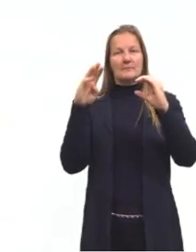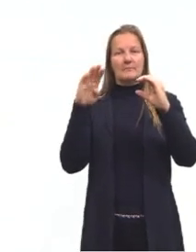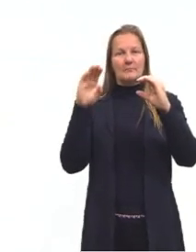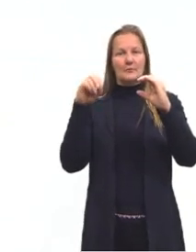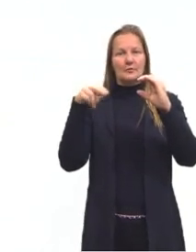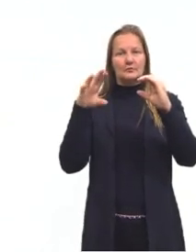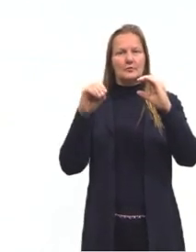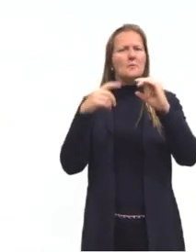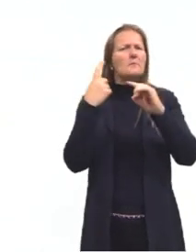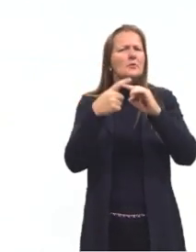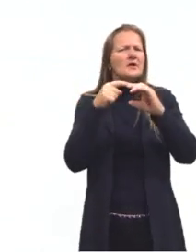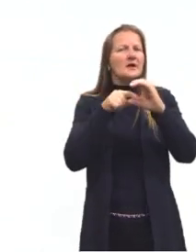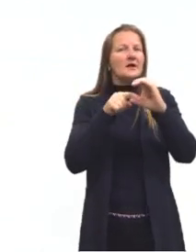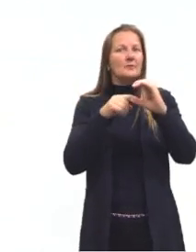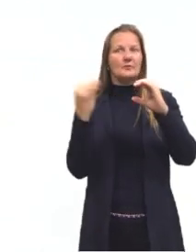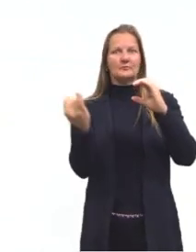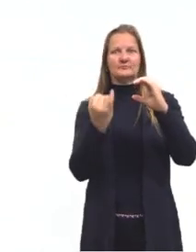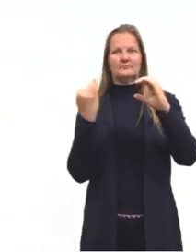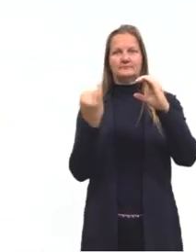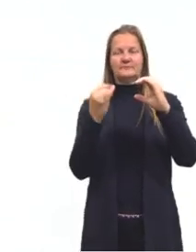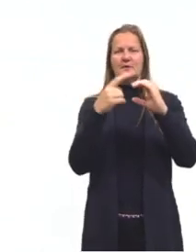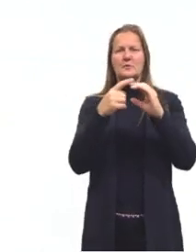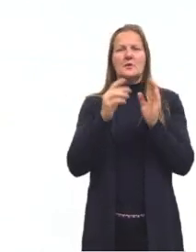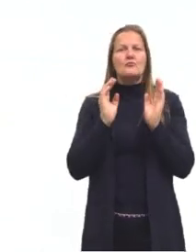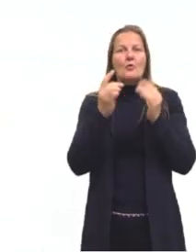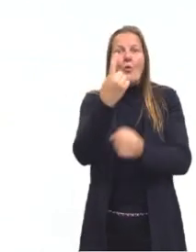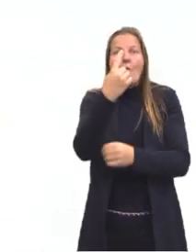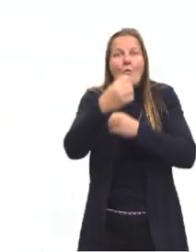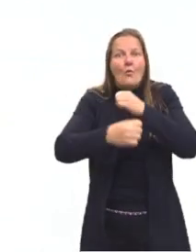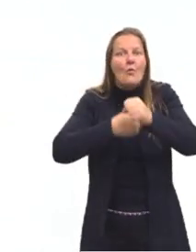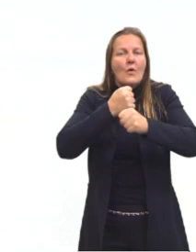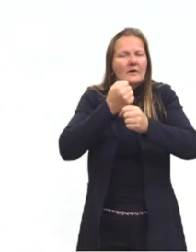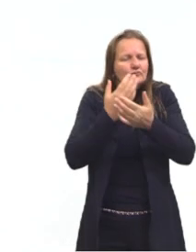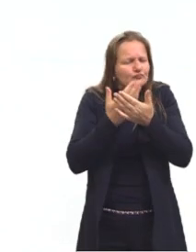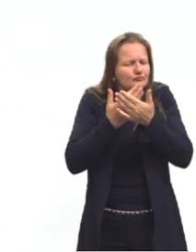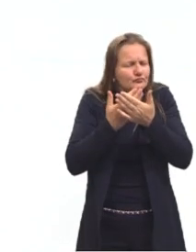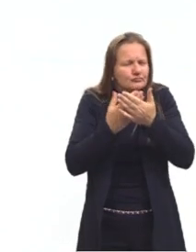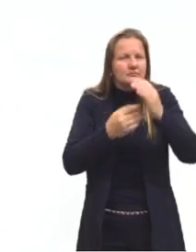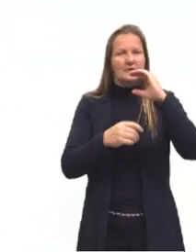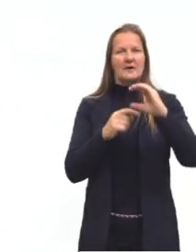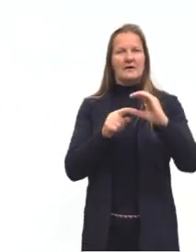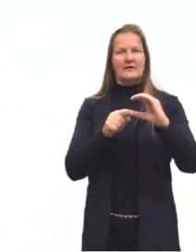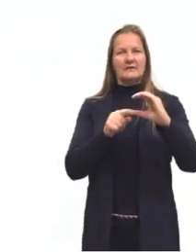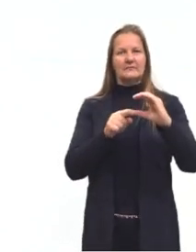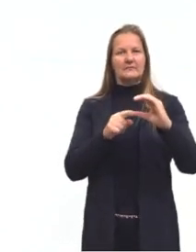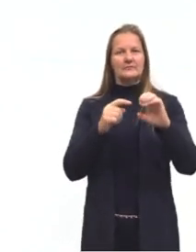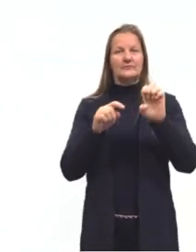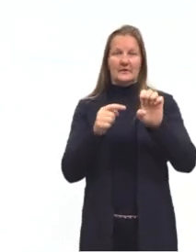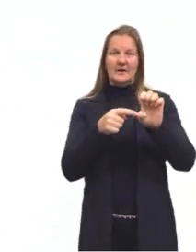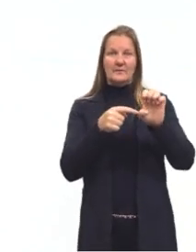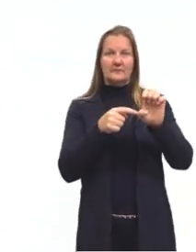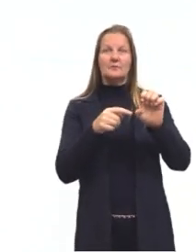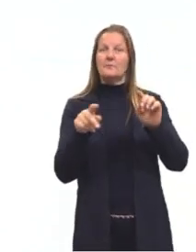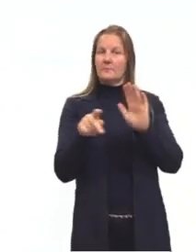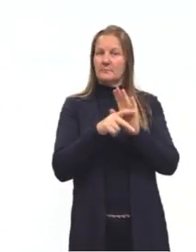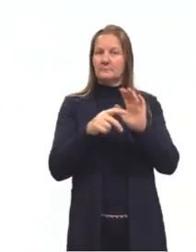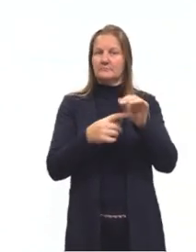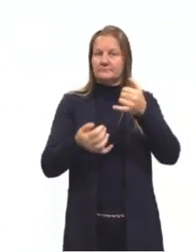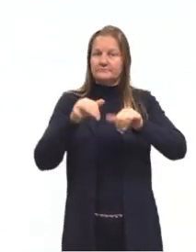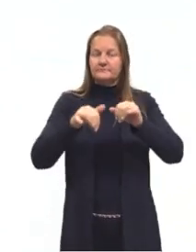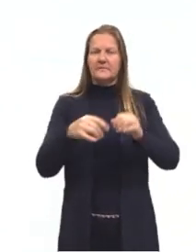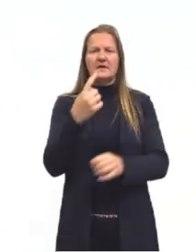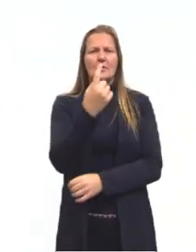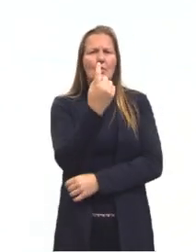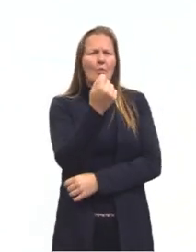mas porque será que a gente dedica praticamente esse ano todo estudando esse elemento químico já que nós temos